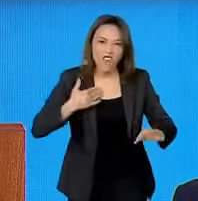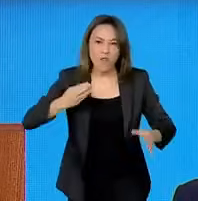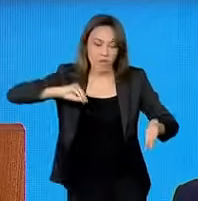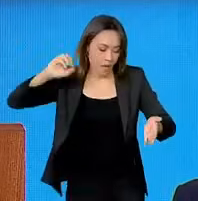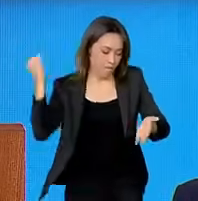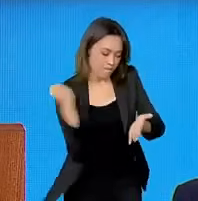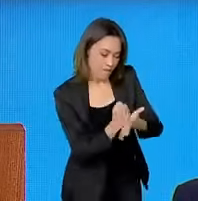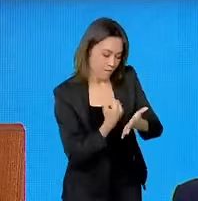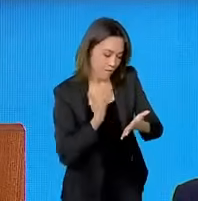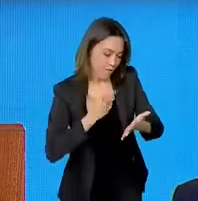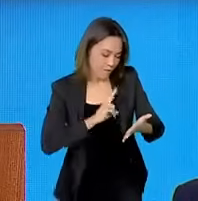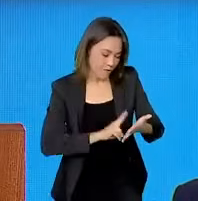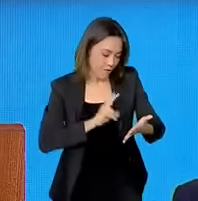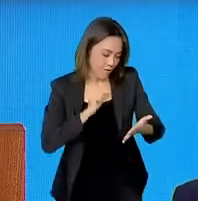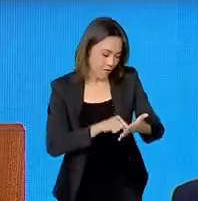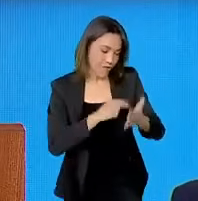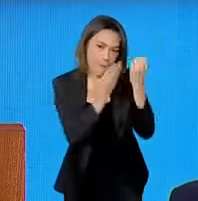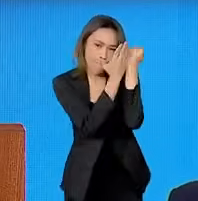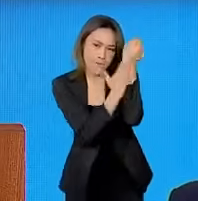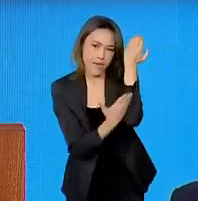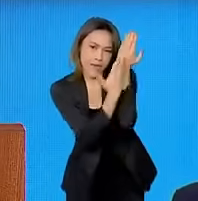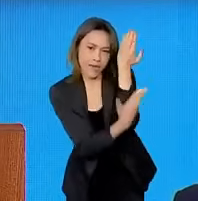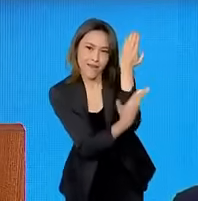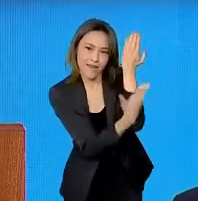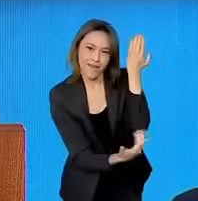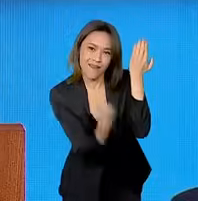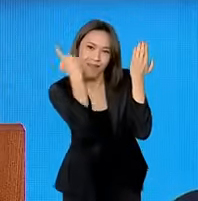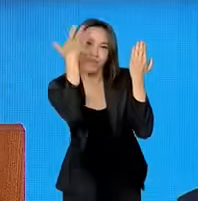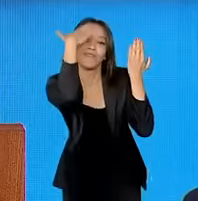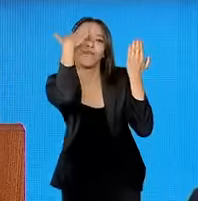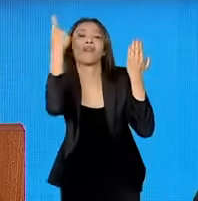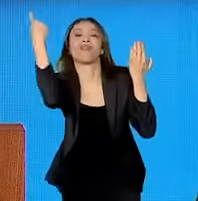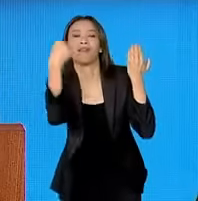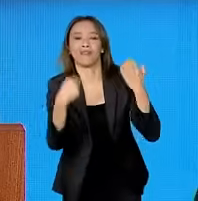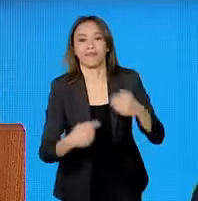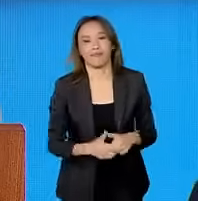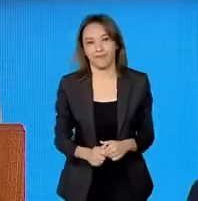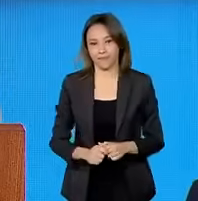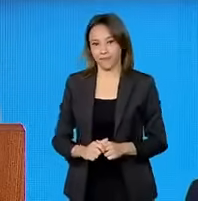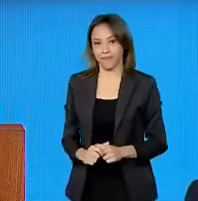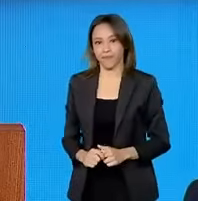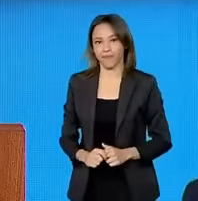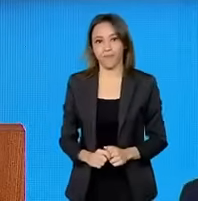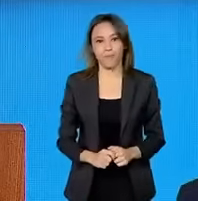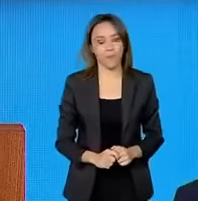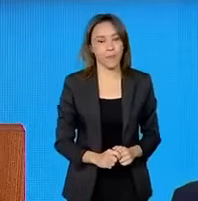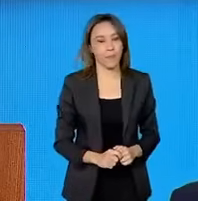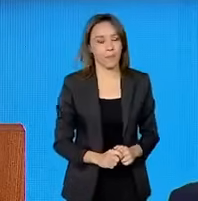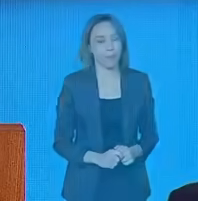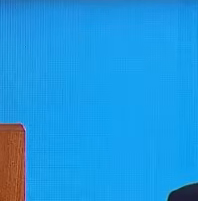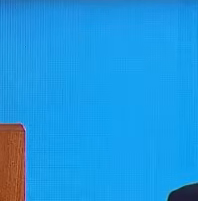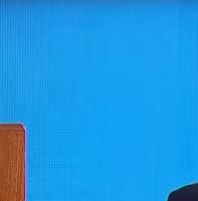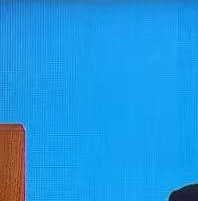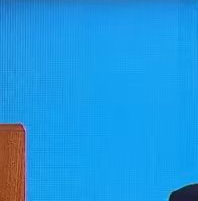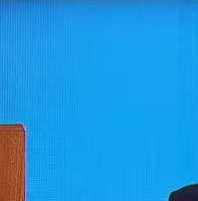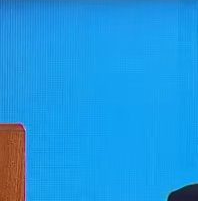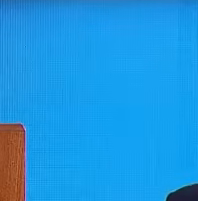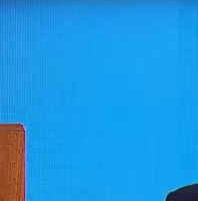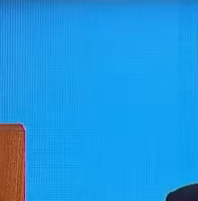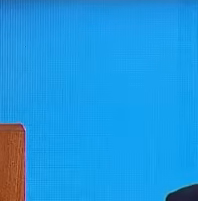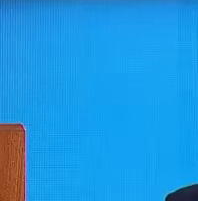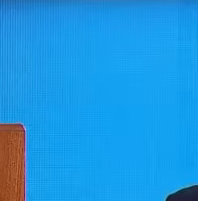na picanha para que ele saiba que eu estou exportando a picanha. Quero cumprimentar o companheiro